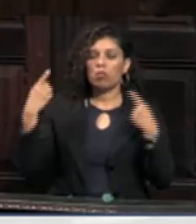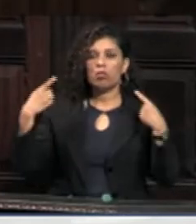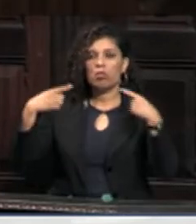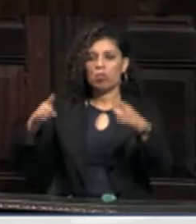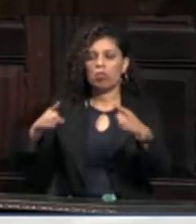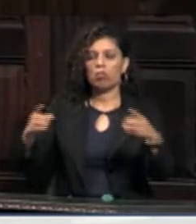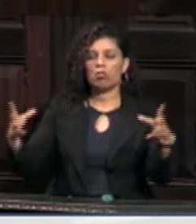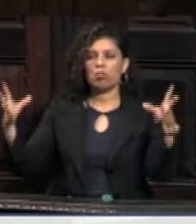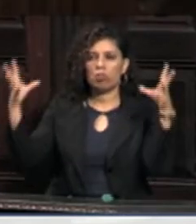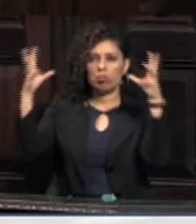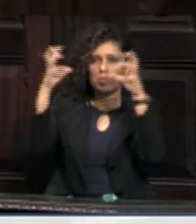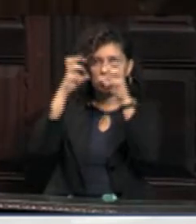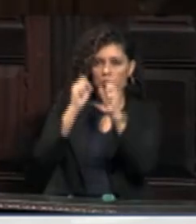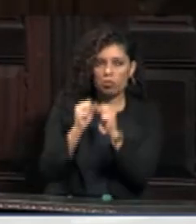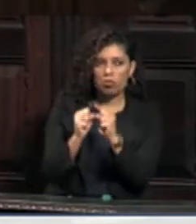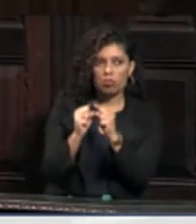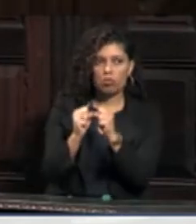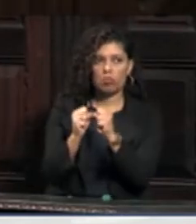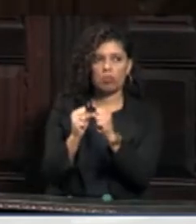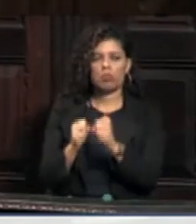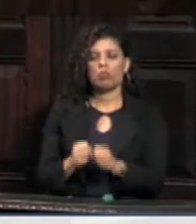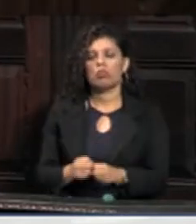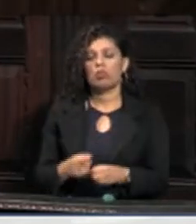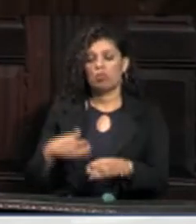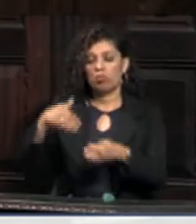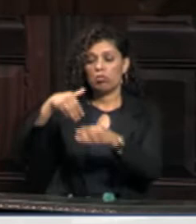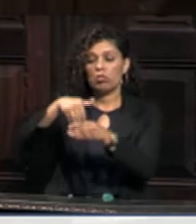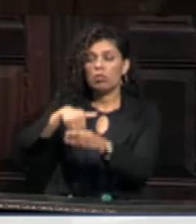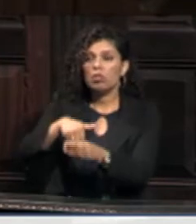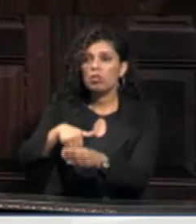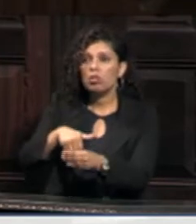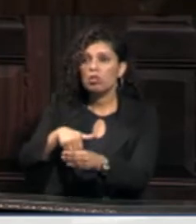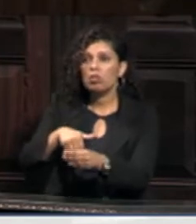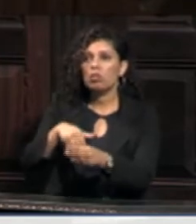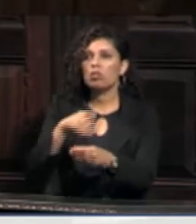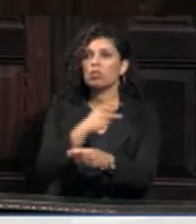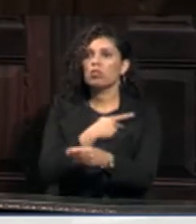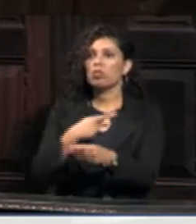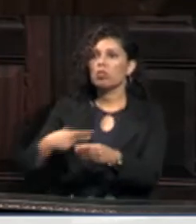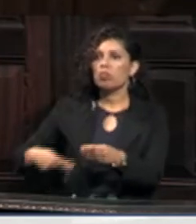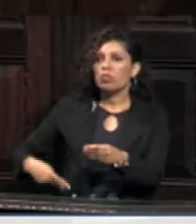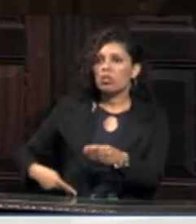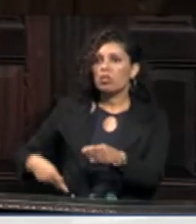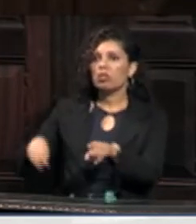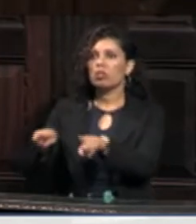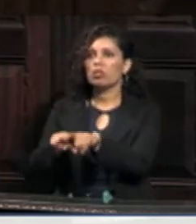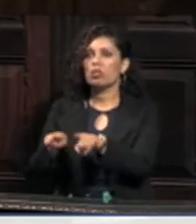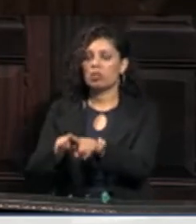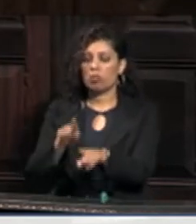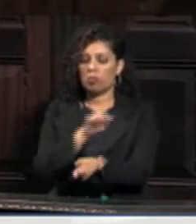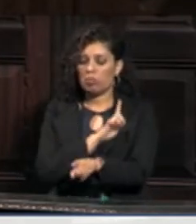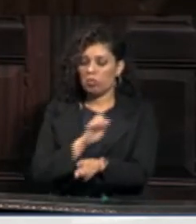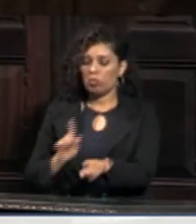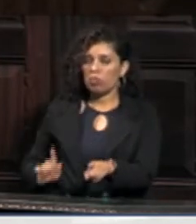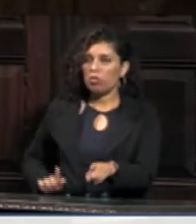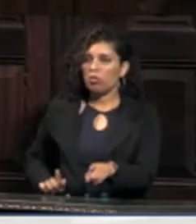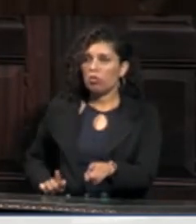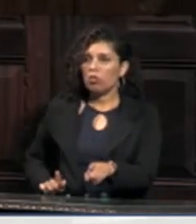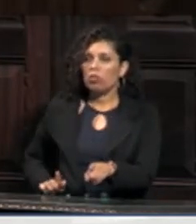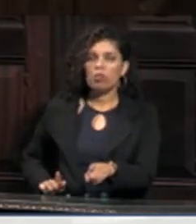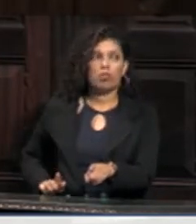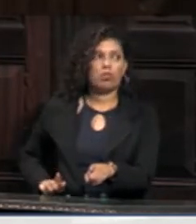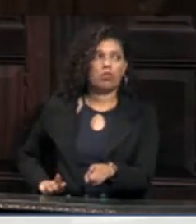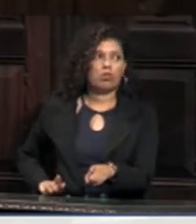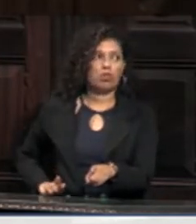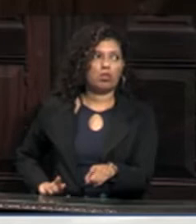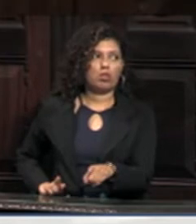Eleições acontecem para presidente e governador, pelo menos de